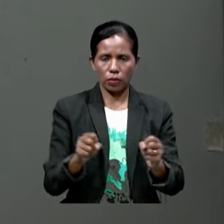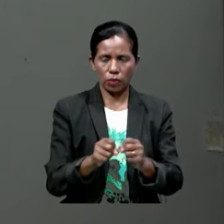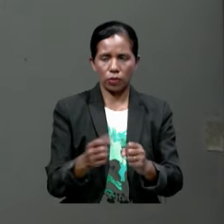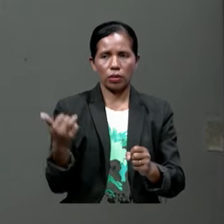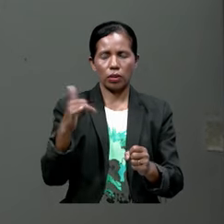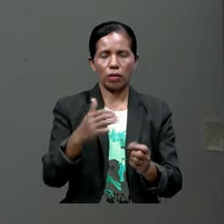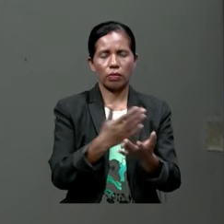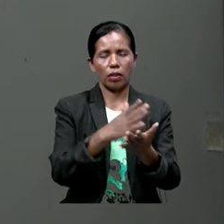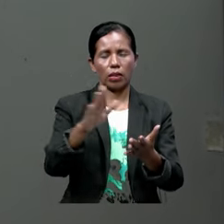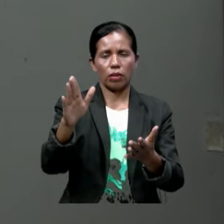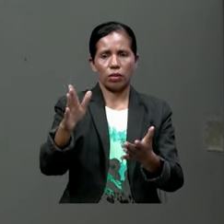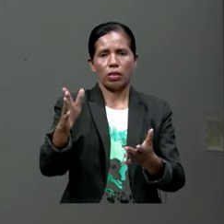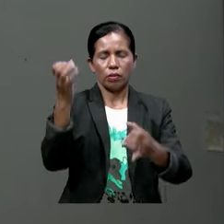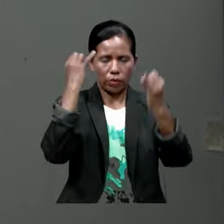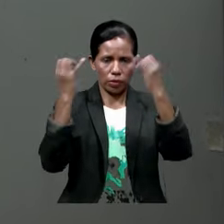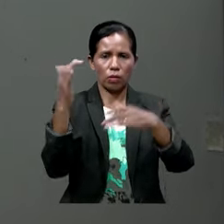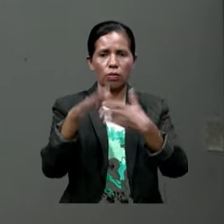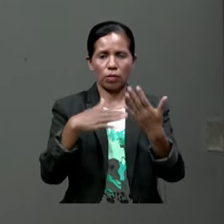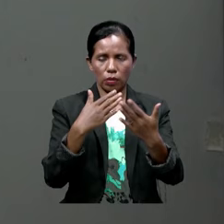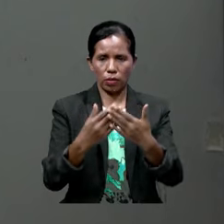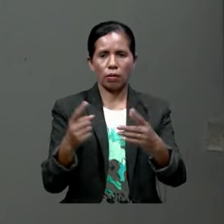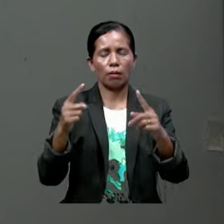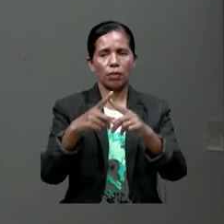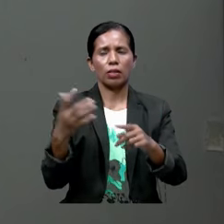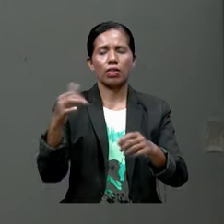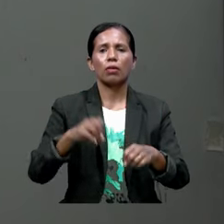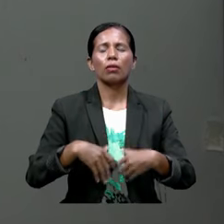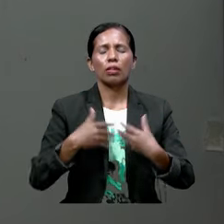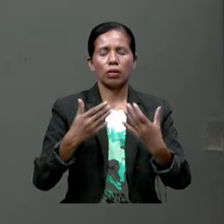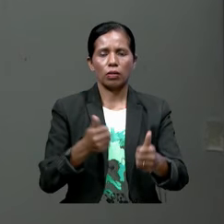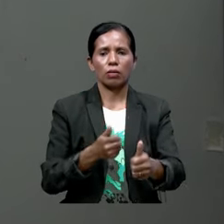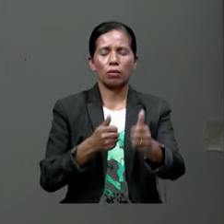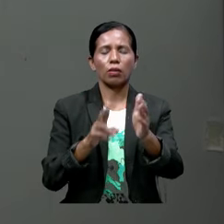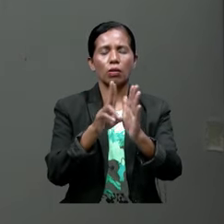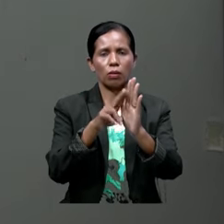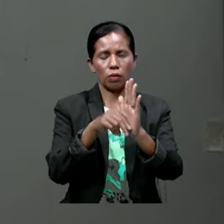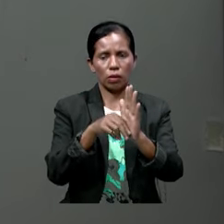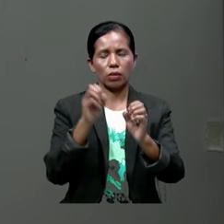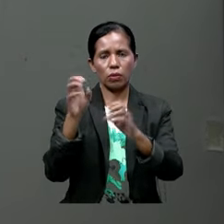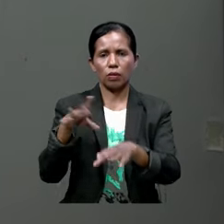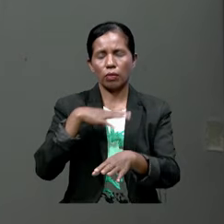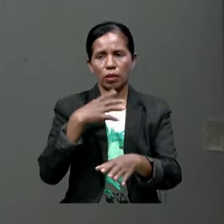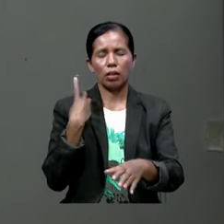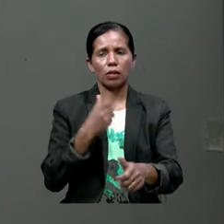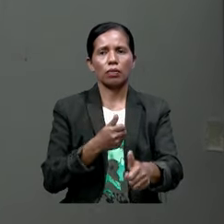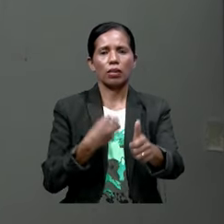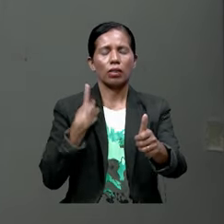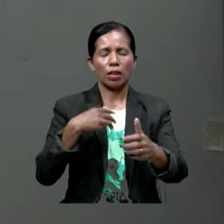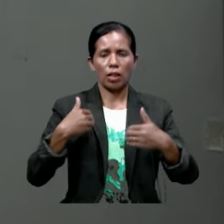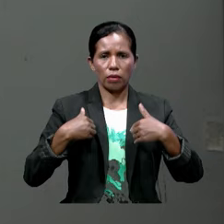sirne halon susile za samsir basira para insa tu kumpri dia ora so lis. La kumpri ite hena circular ra